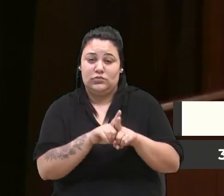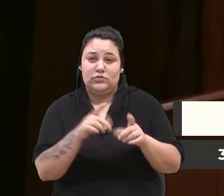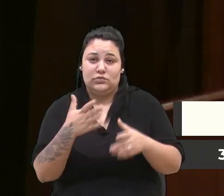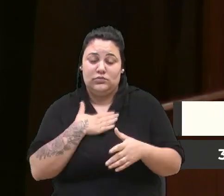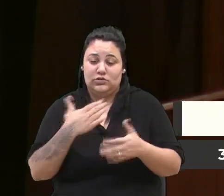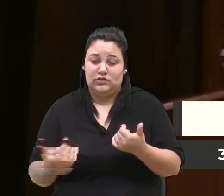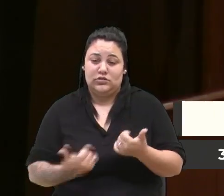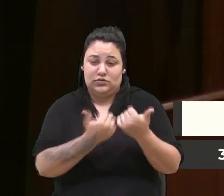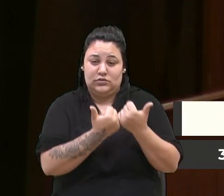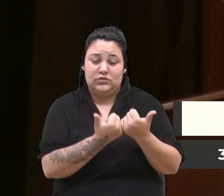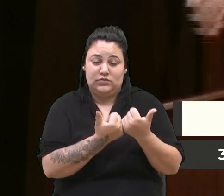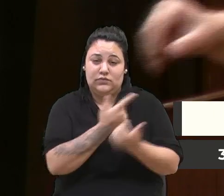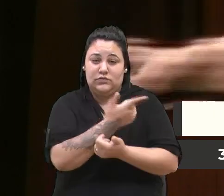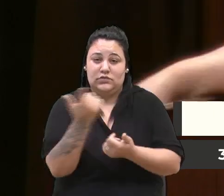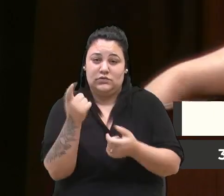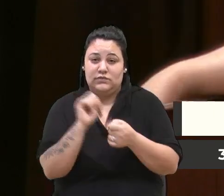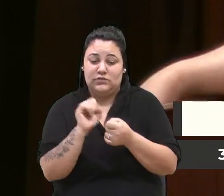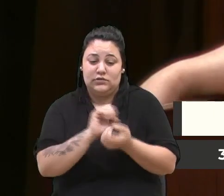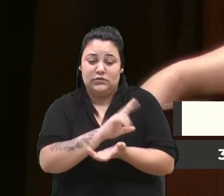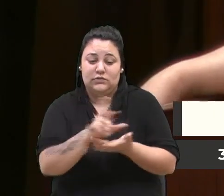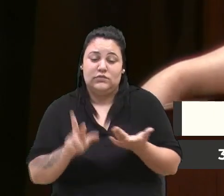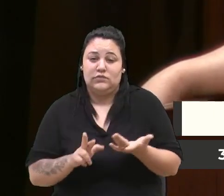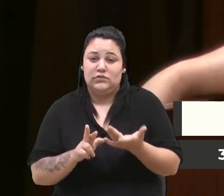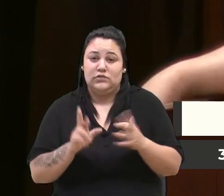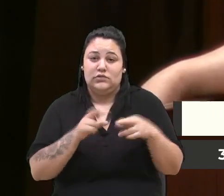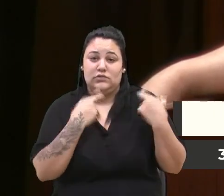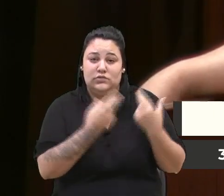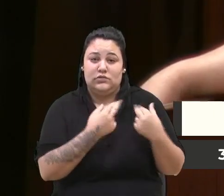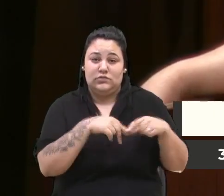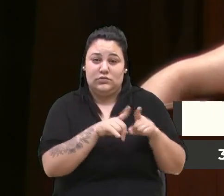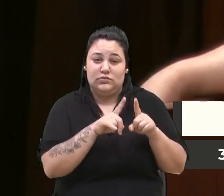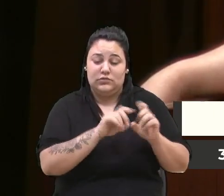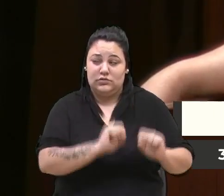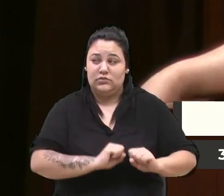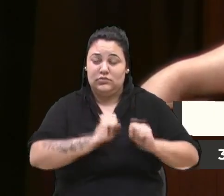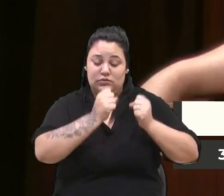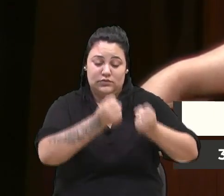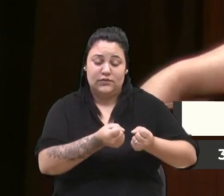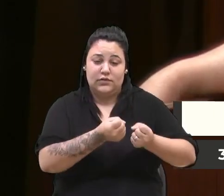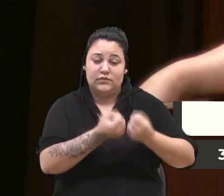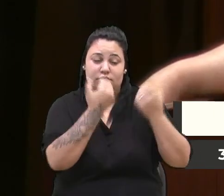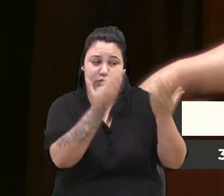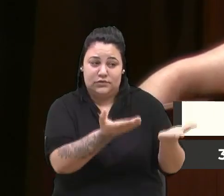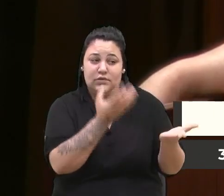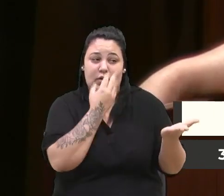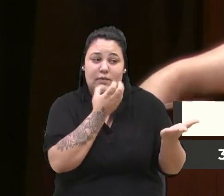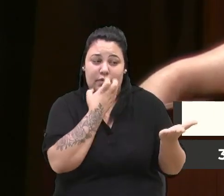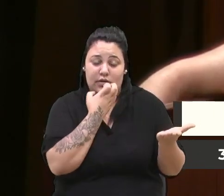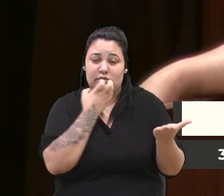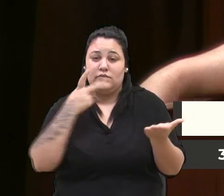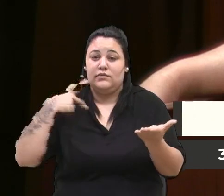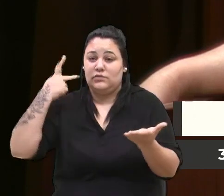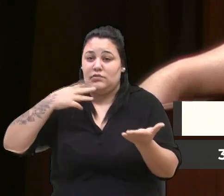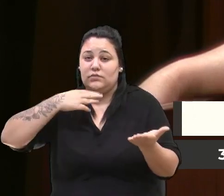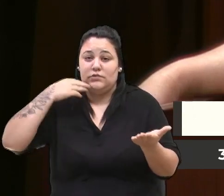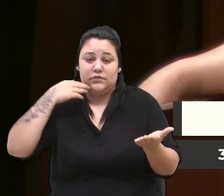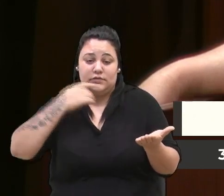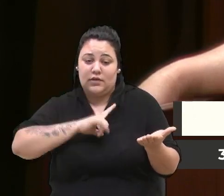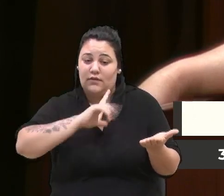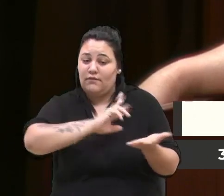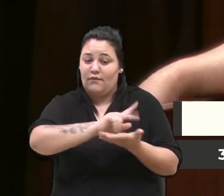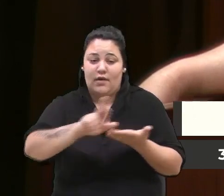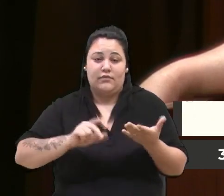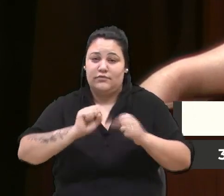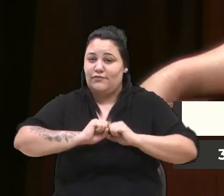fizeram diversas reuniões com a RGE. E os esforços, tanto do senhor quanto da vereadora Marisol, claro que são válidos.